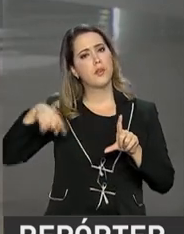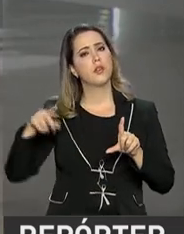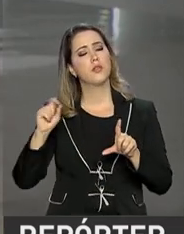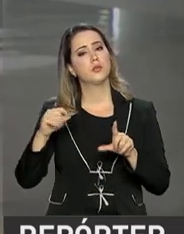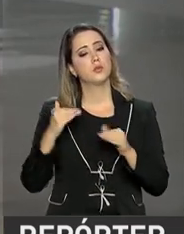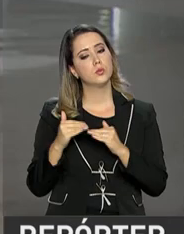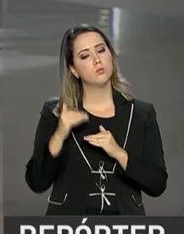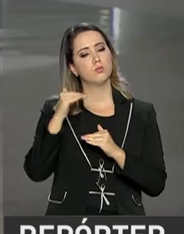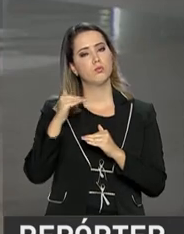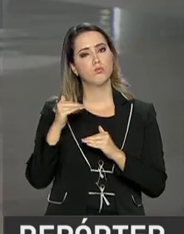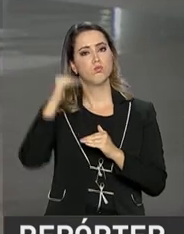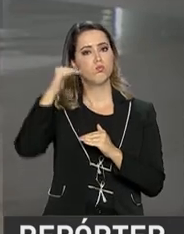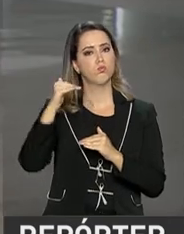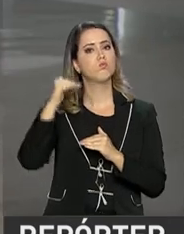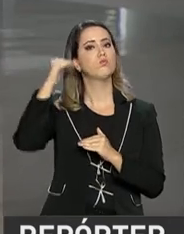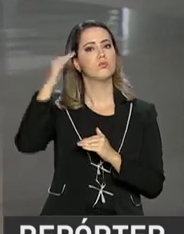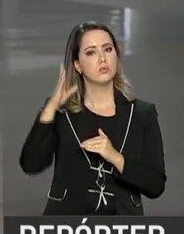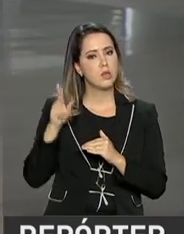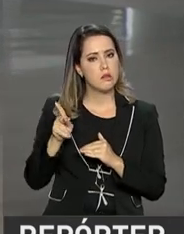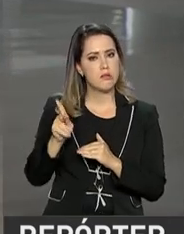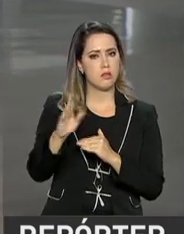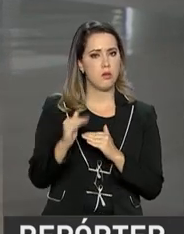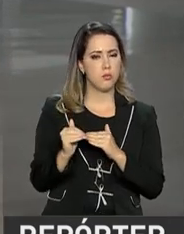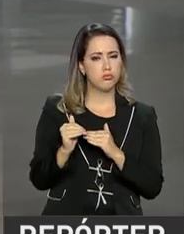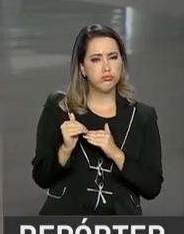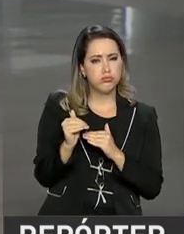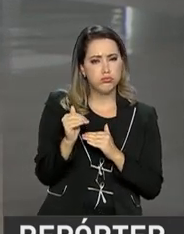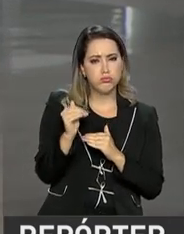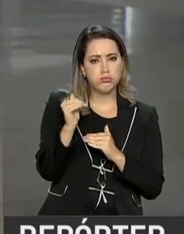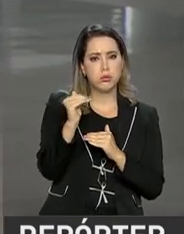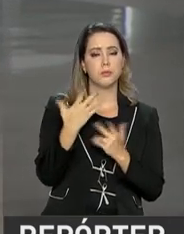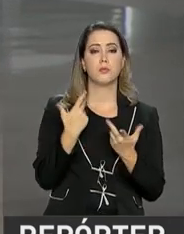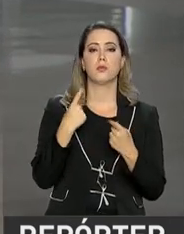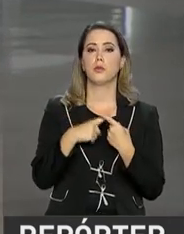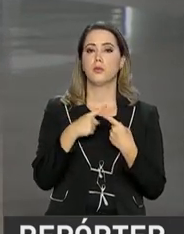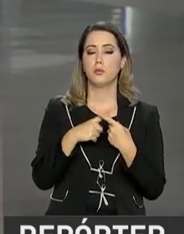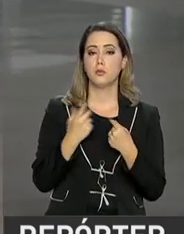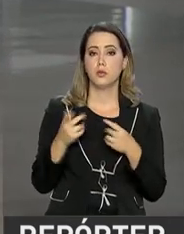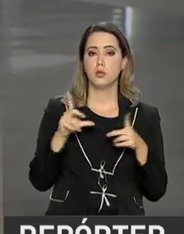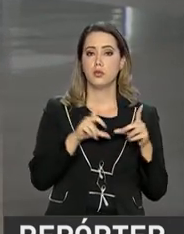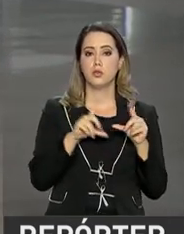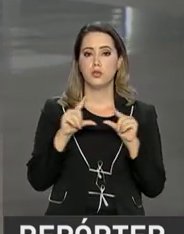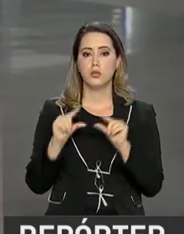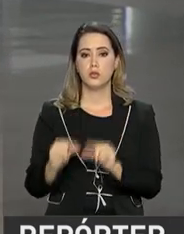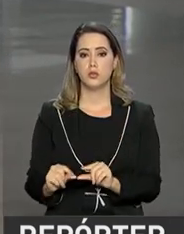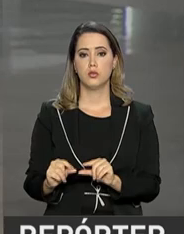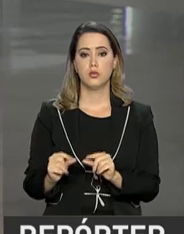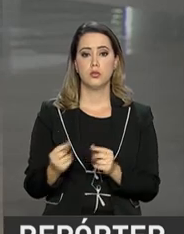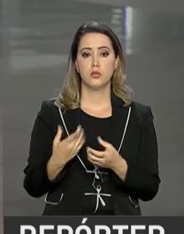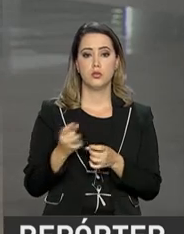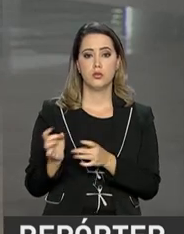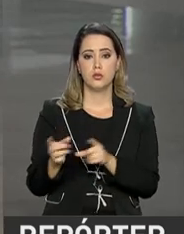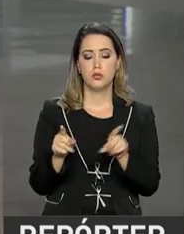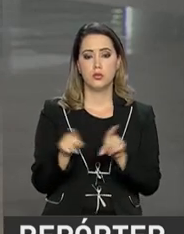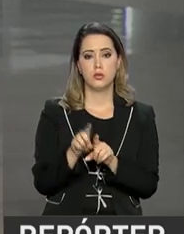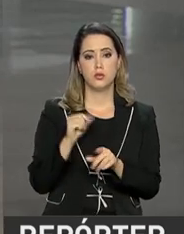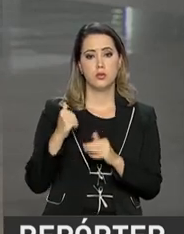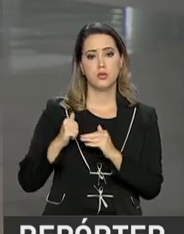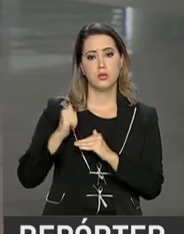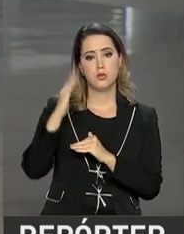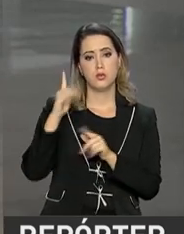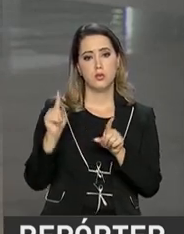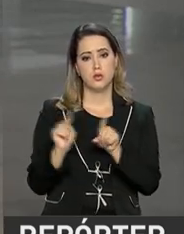esse crescimento se estabilize isso por conta da redução dos estoques e do aumento da